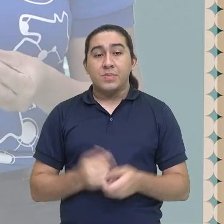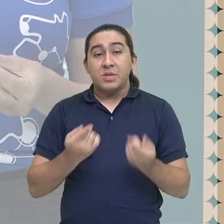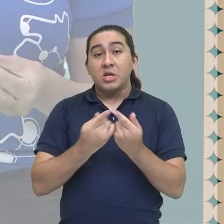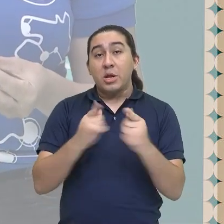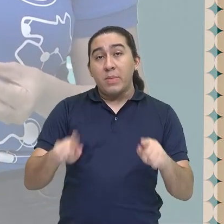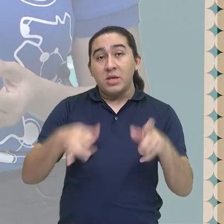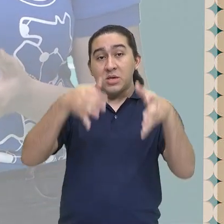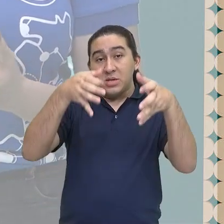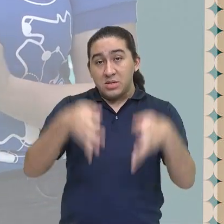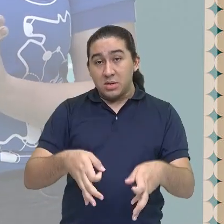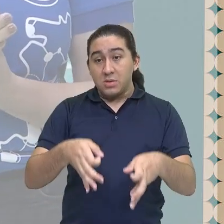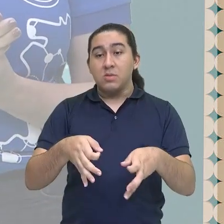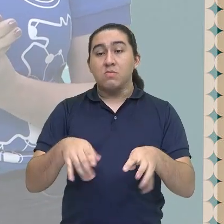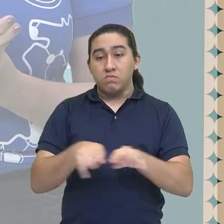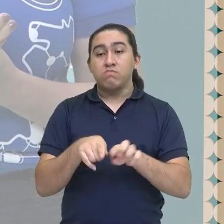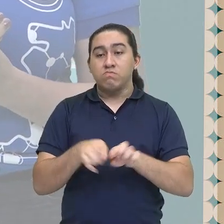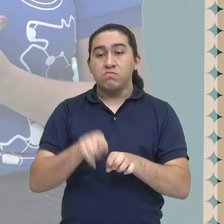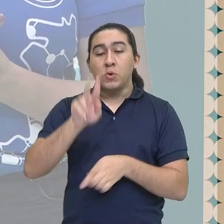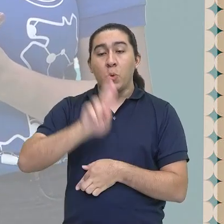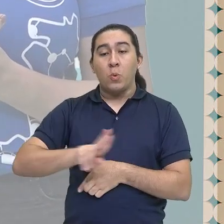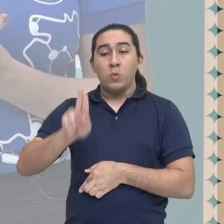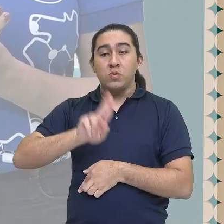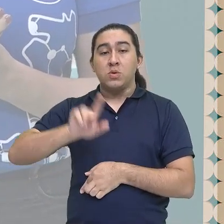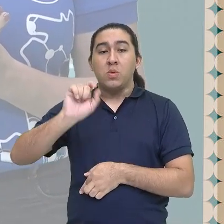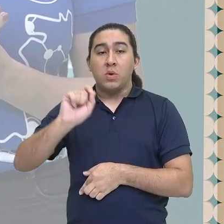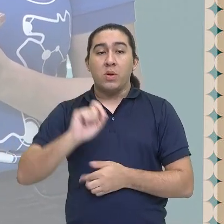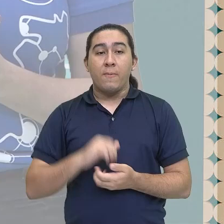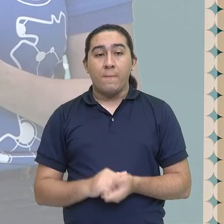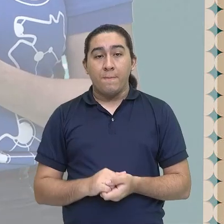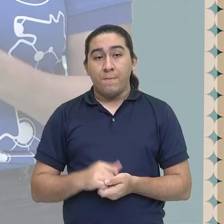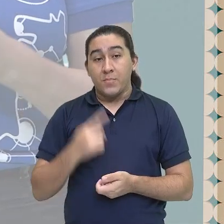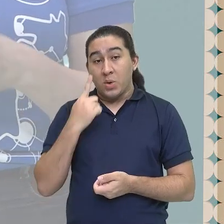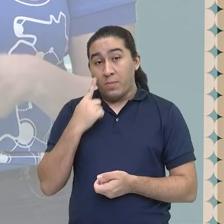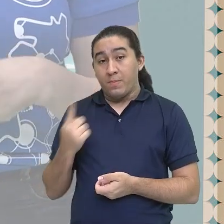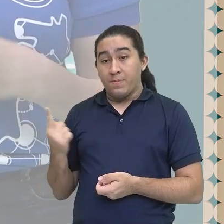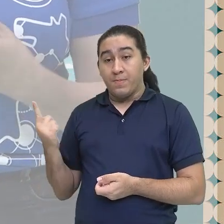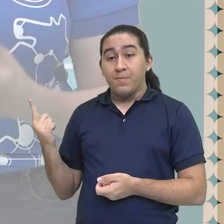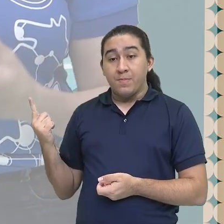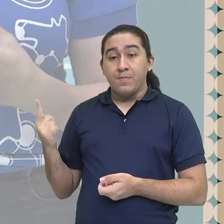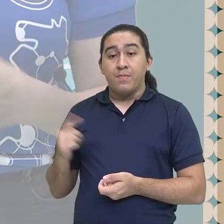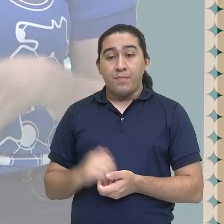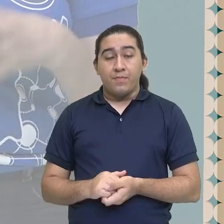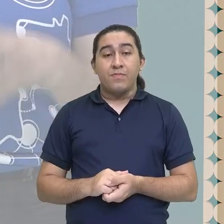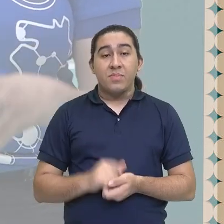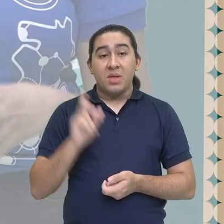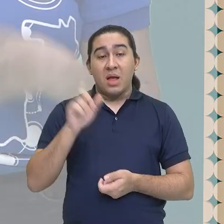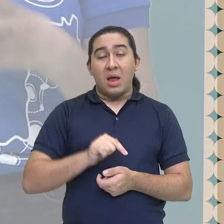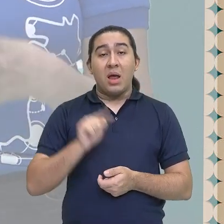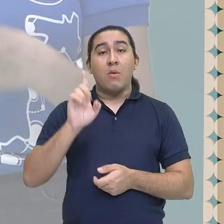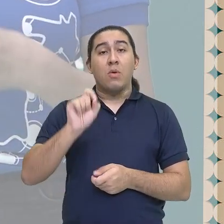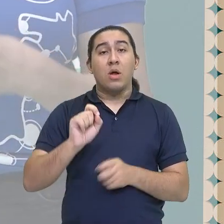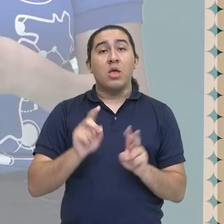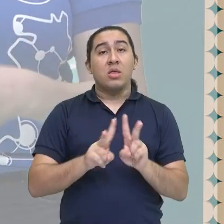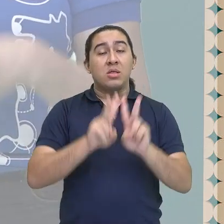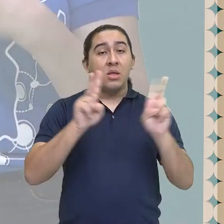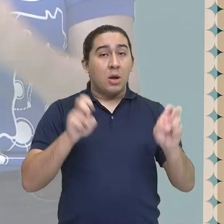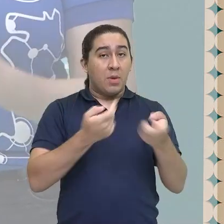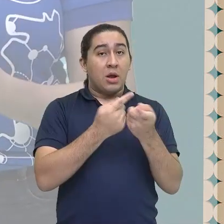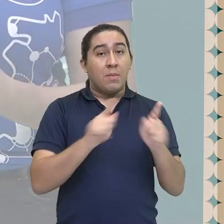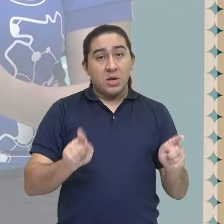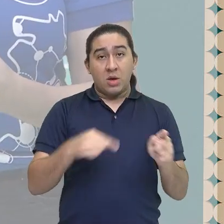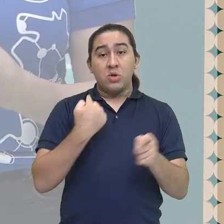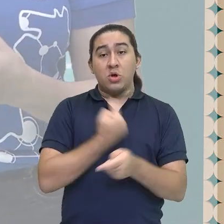correta, né, devemos utilizar nesses termos gramaticais que nós vamos lá na escola